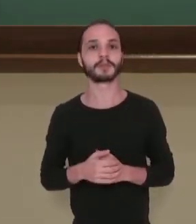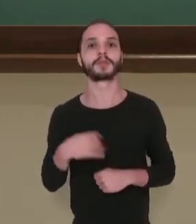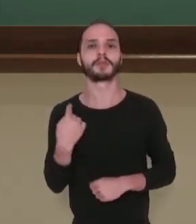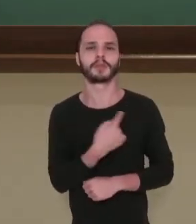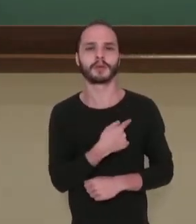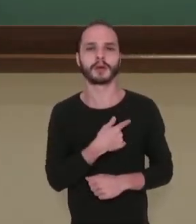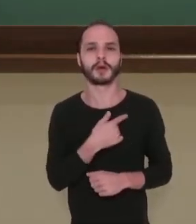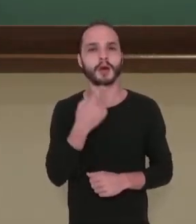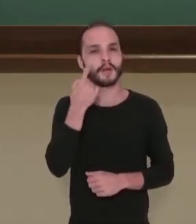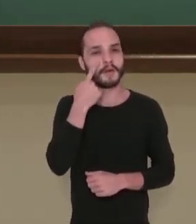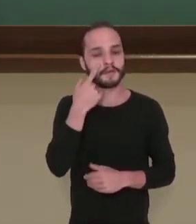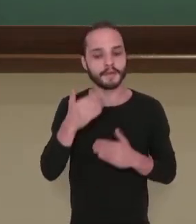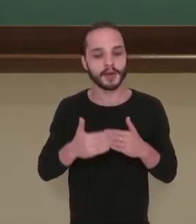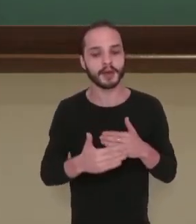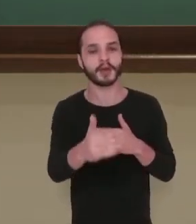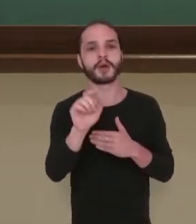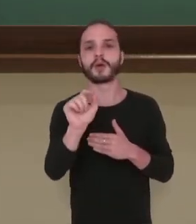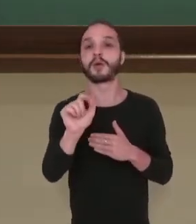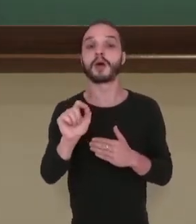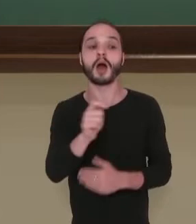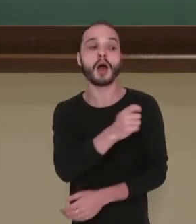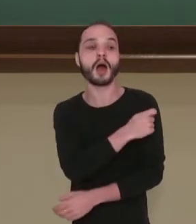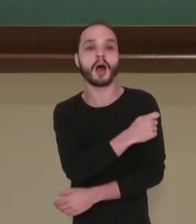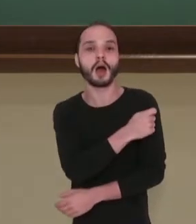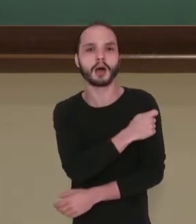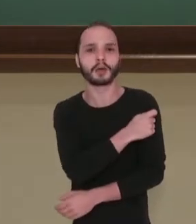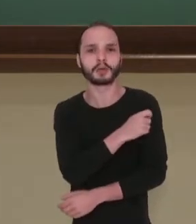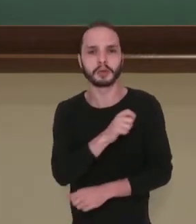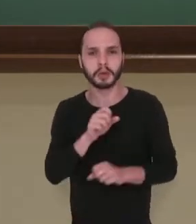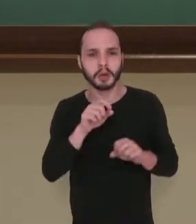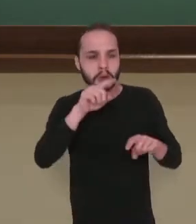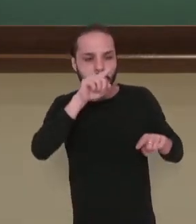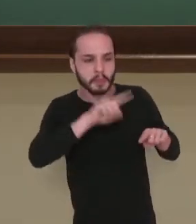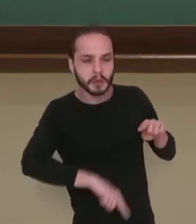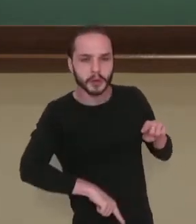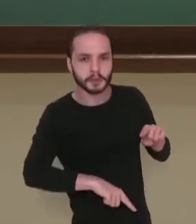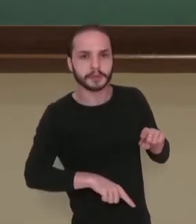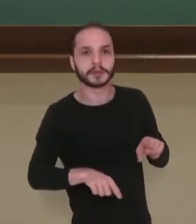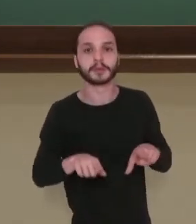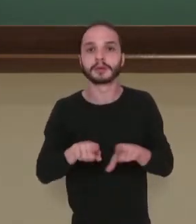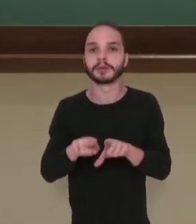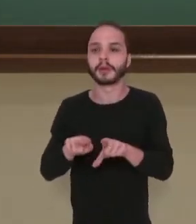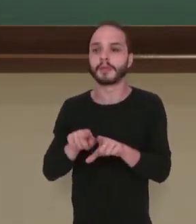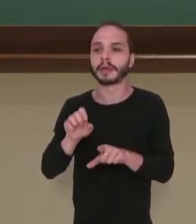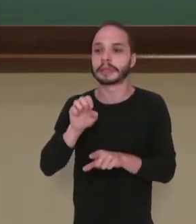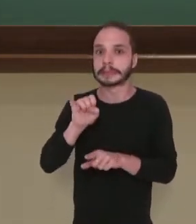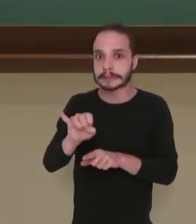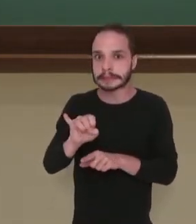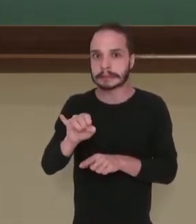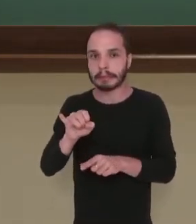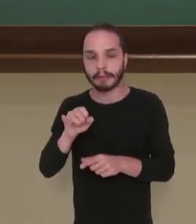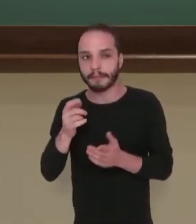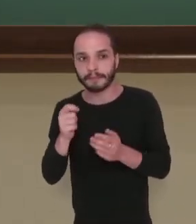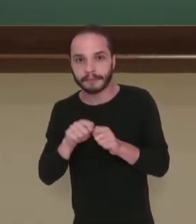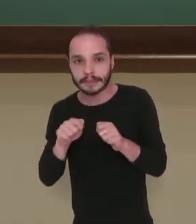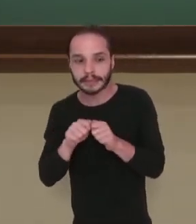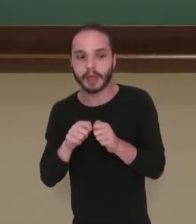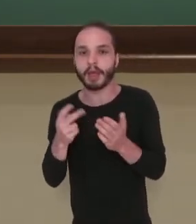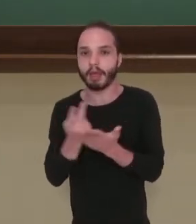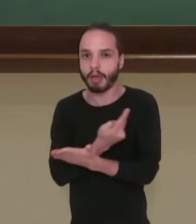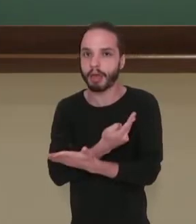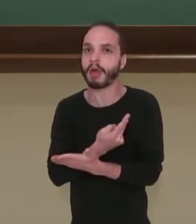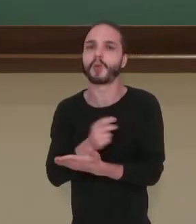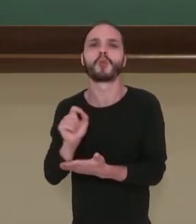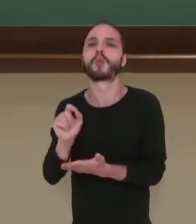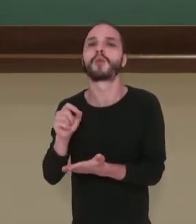analisar é, no caso dos alunos, quais são as proibições da escola e as possíveis sanções que são previstas. Vamos